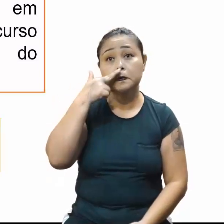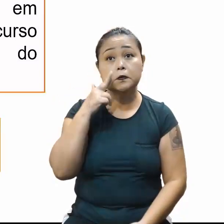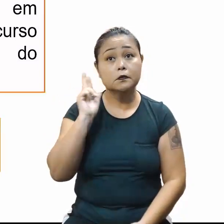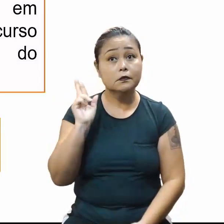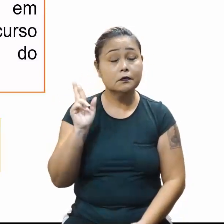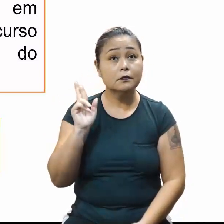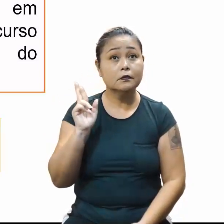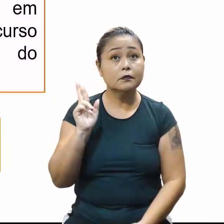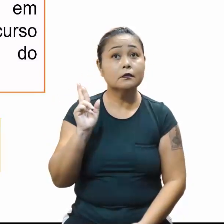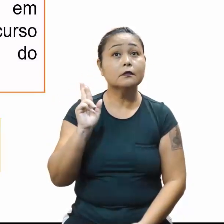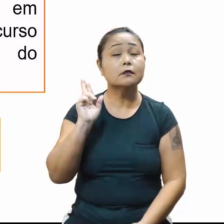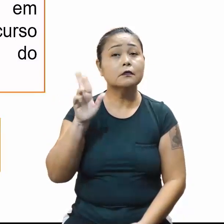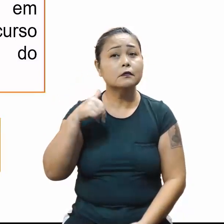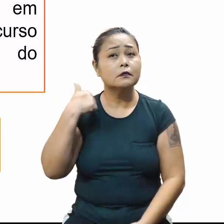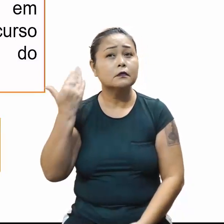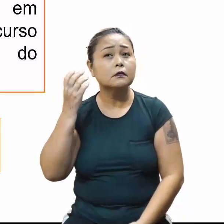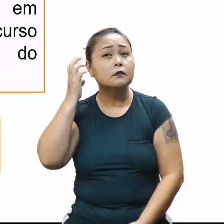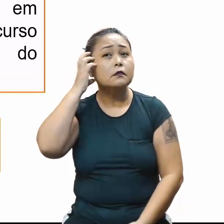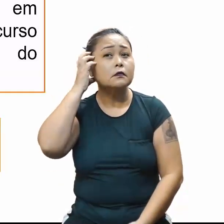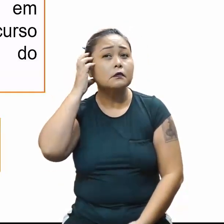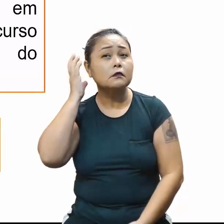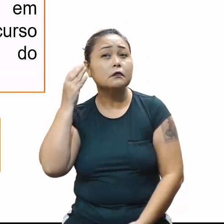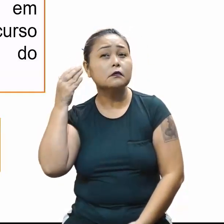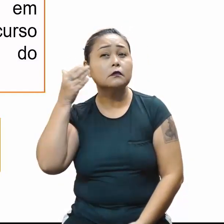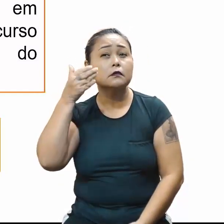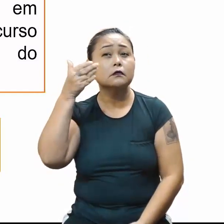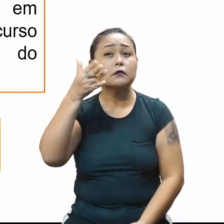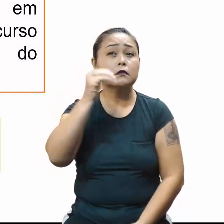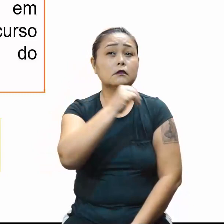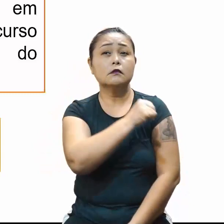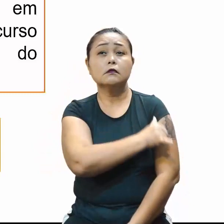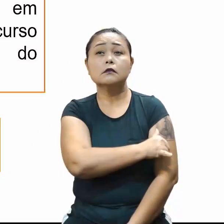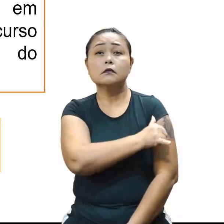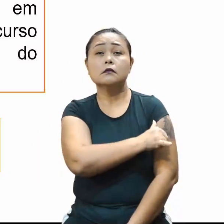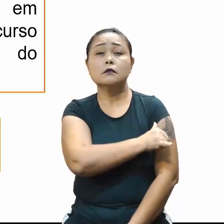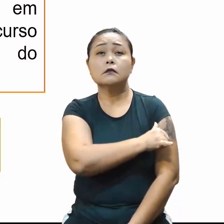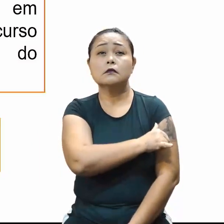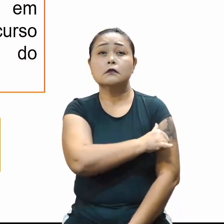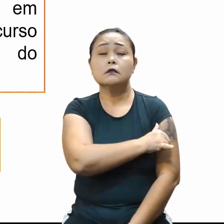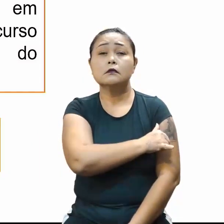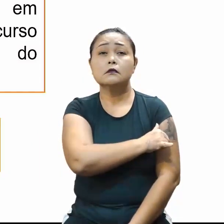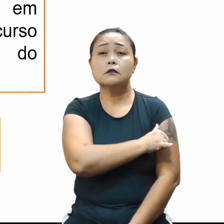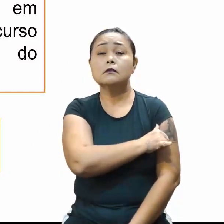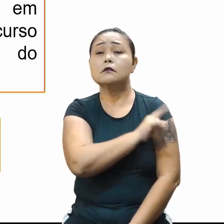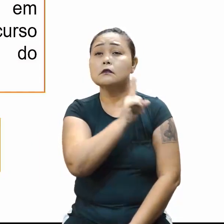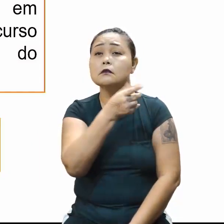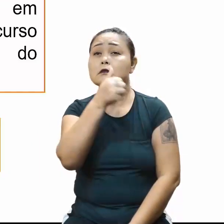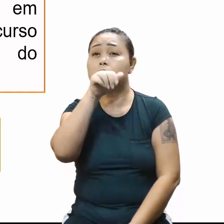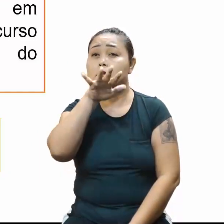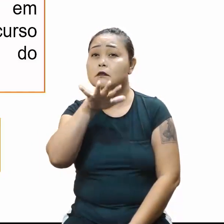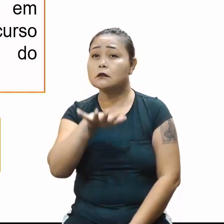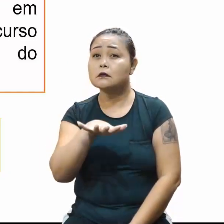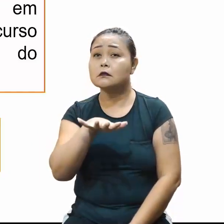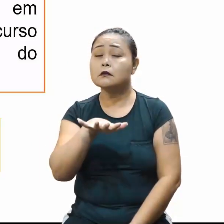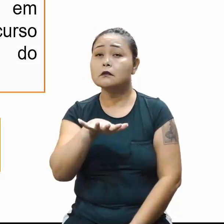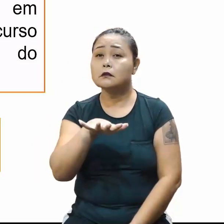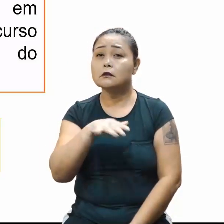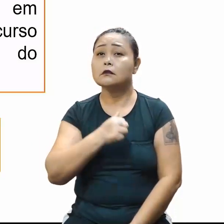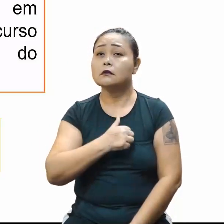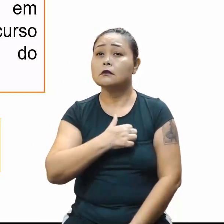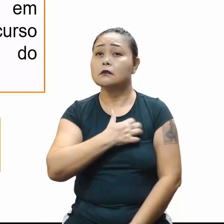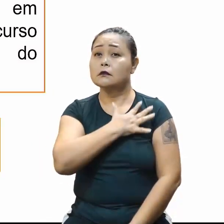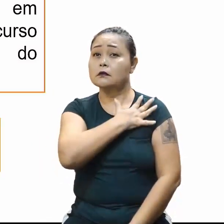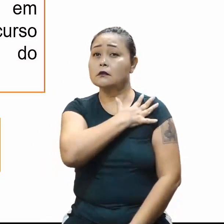Rondon, ele sai lá de Cuiabá, ele vai para o Rio de Janeiro, ele vai assentar praça, ou seja,